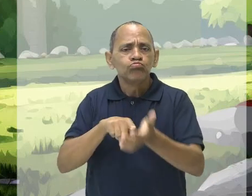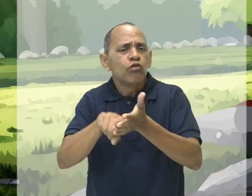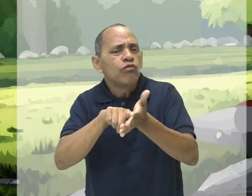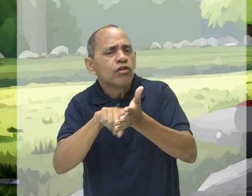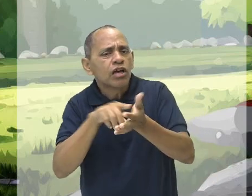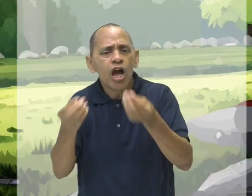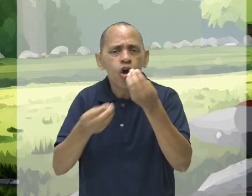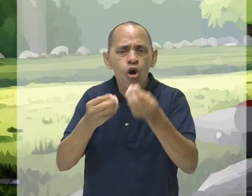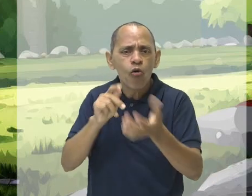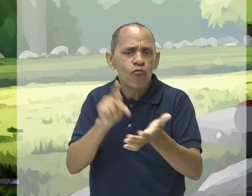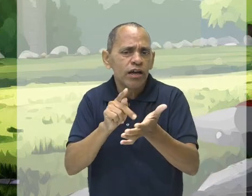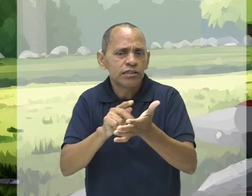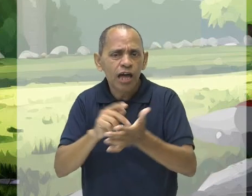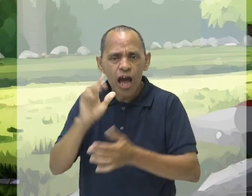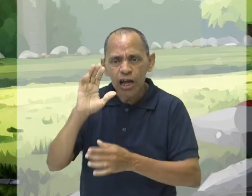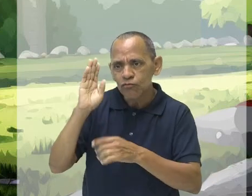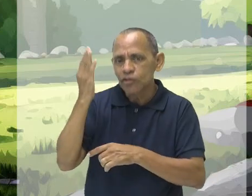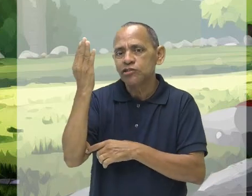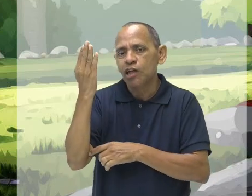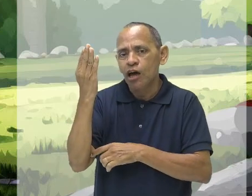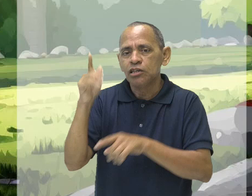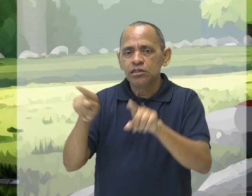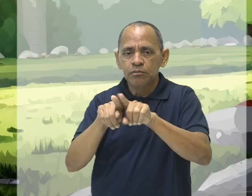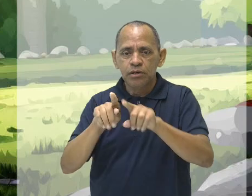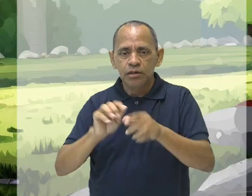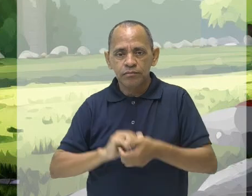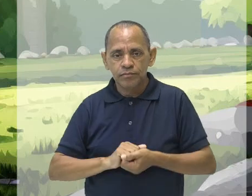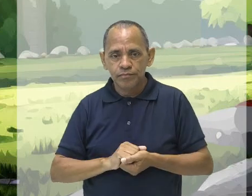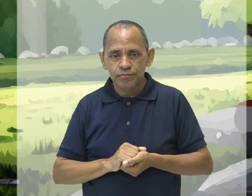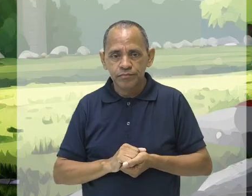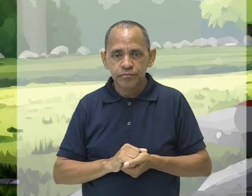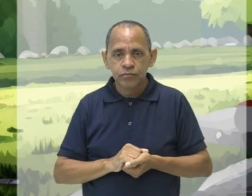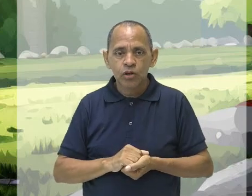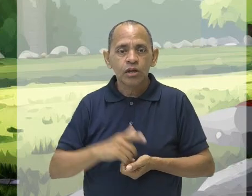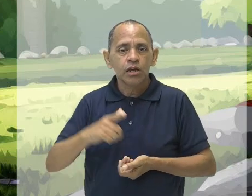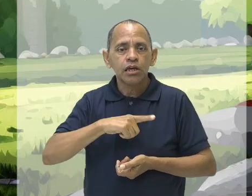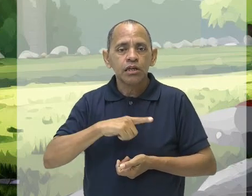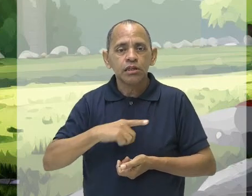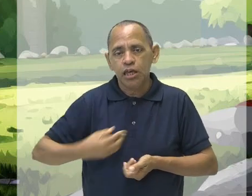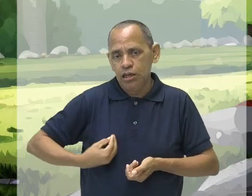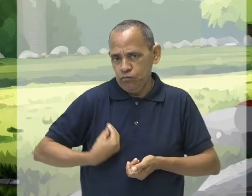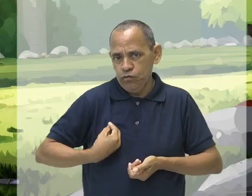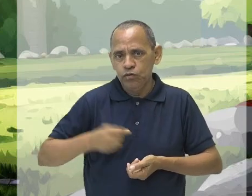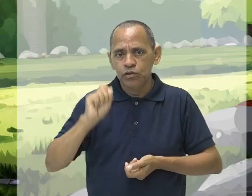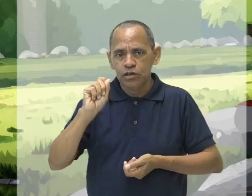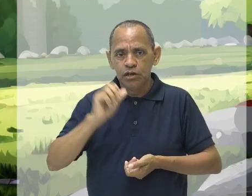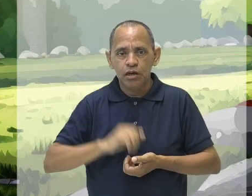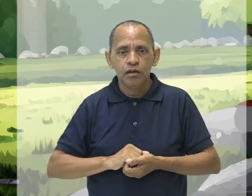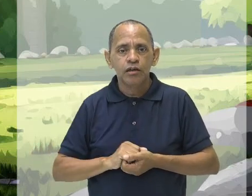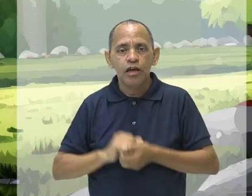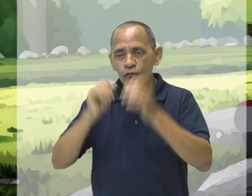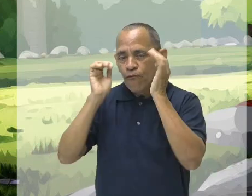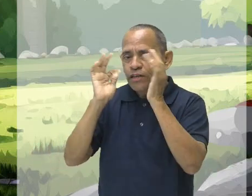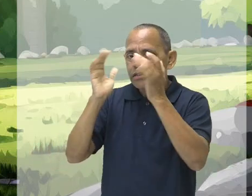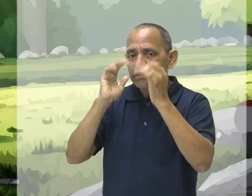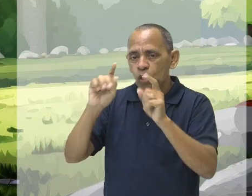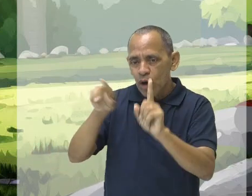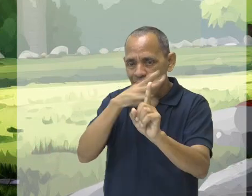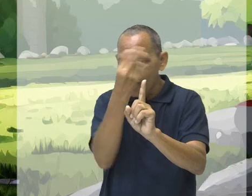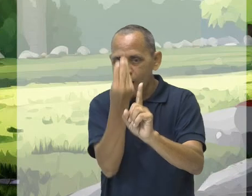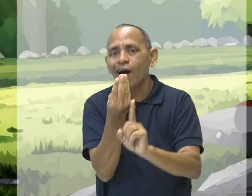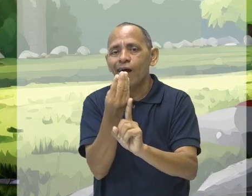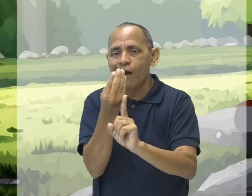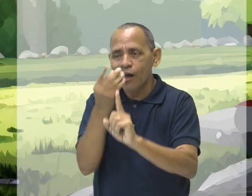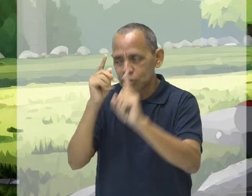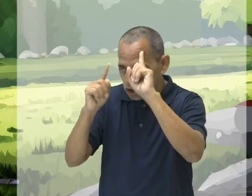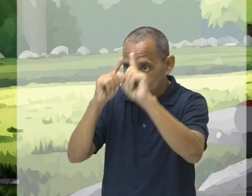que diz respeito aí ao conto. O que existe aqui, o que existe é já a ficção, a arte de inventar um modo de